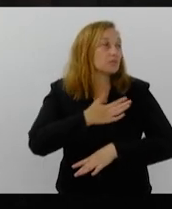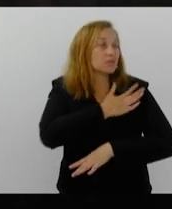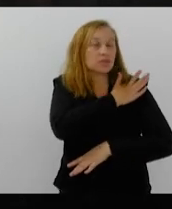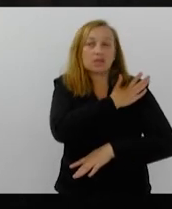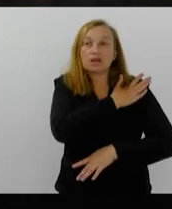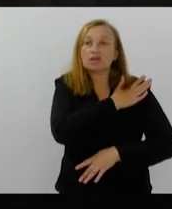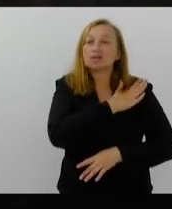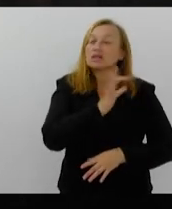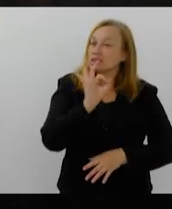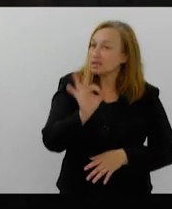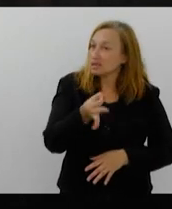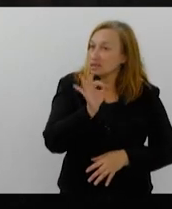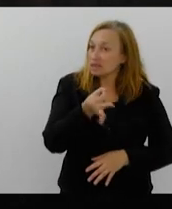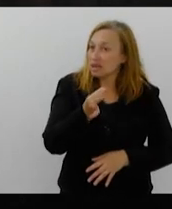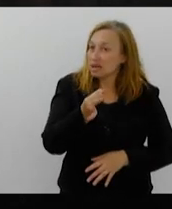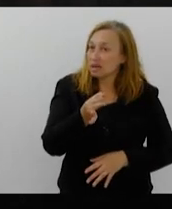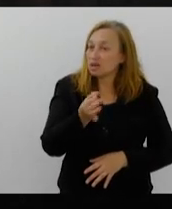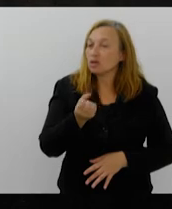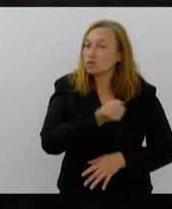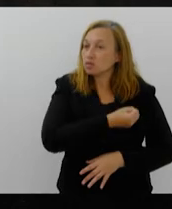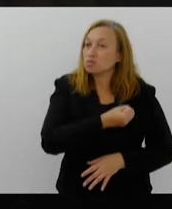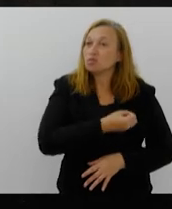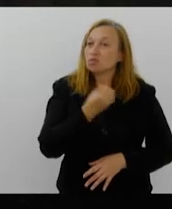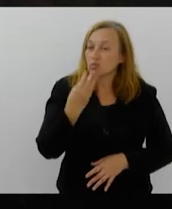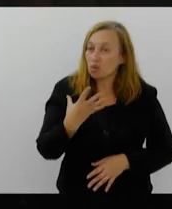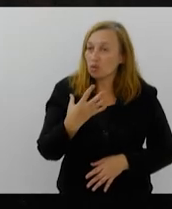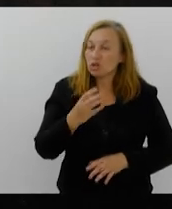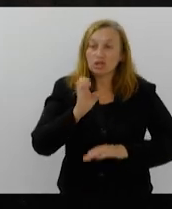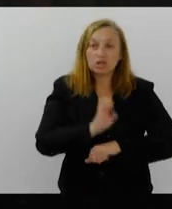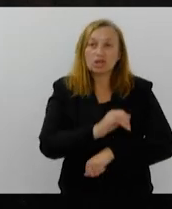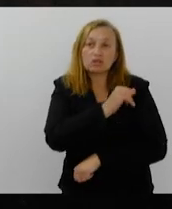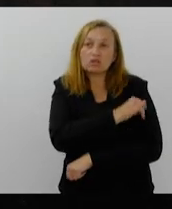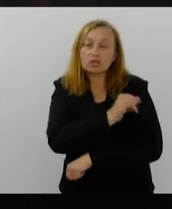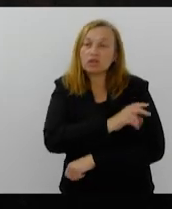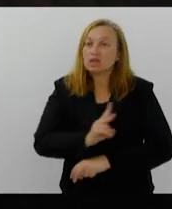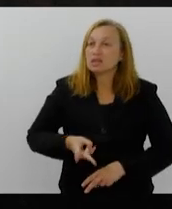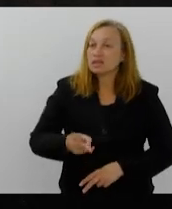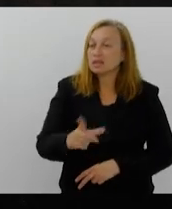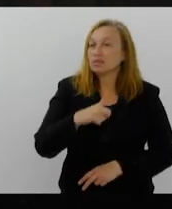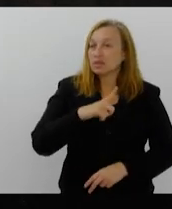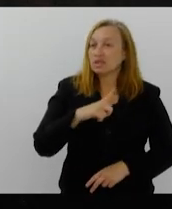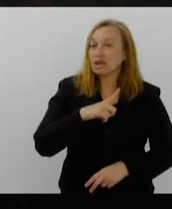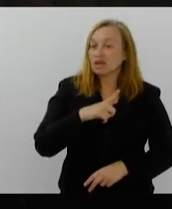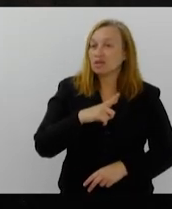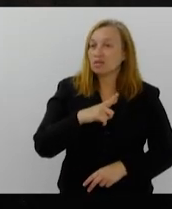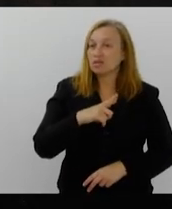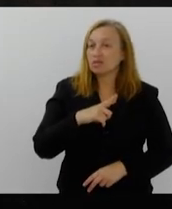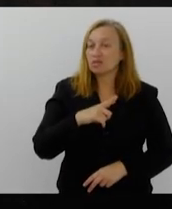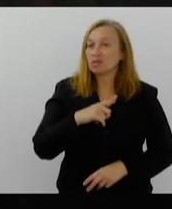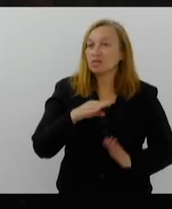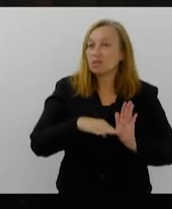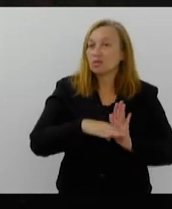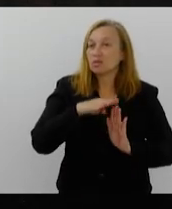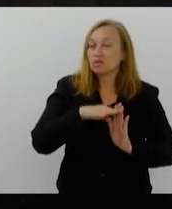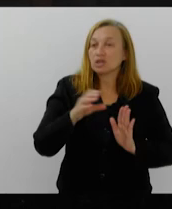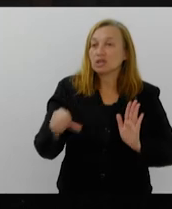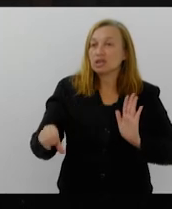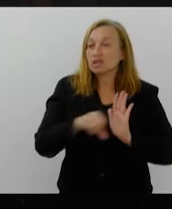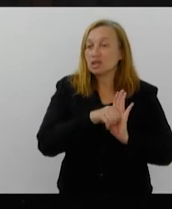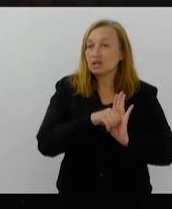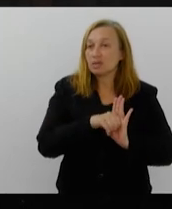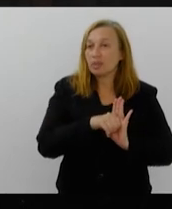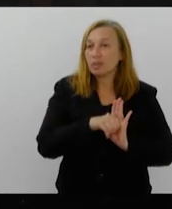militarizada, de fato, trouxe números eficientes? O Estado do Rio de Janeiro sempre teve lá nos altos índices de cometimento de crime,